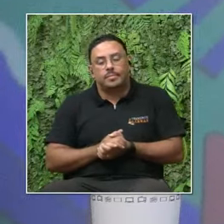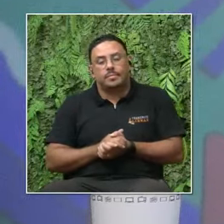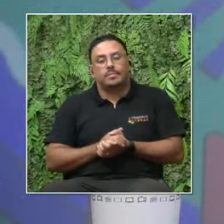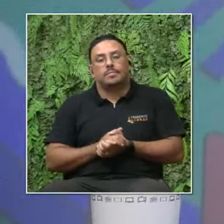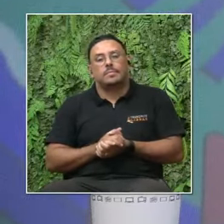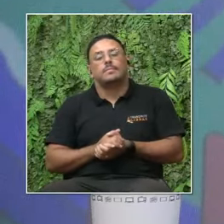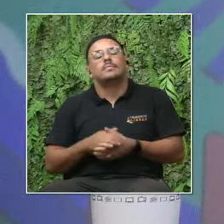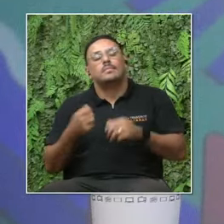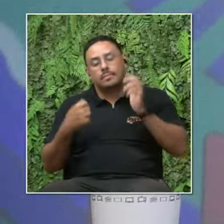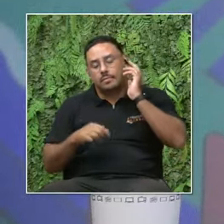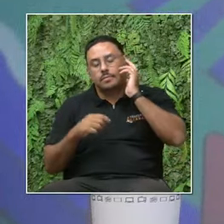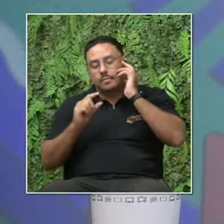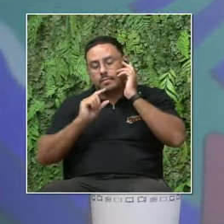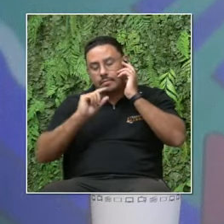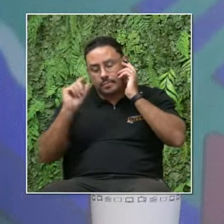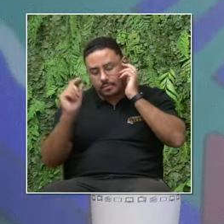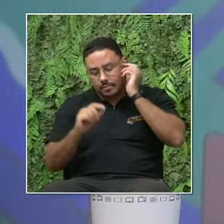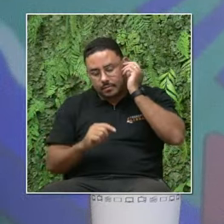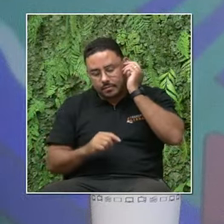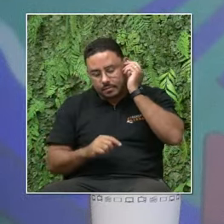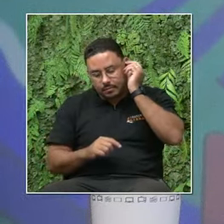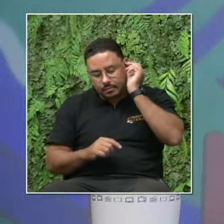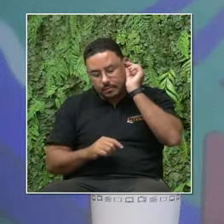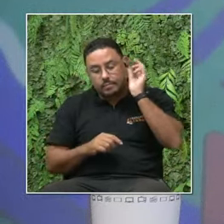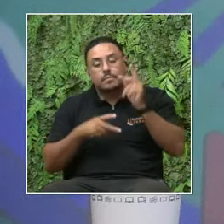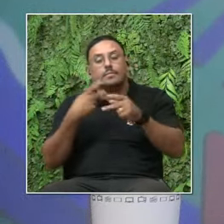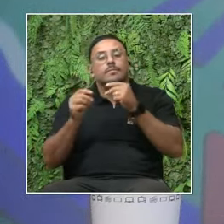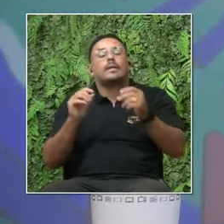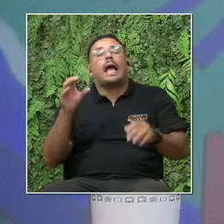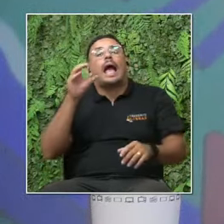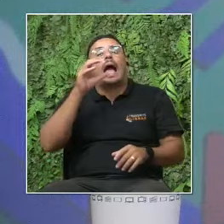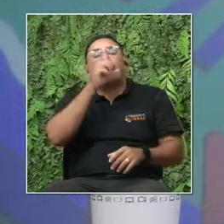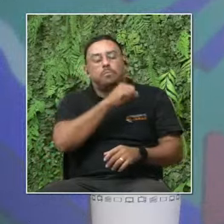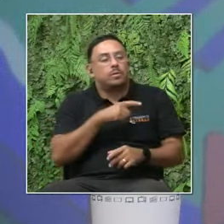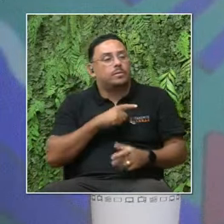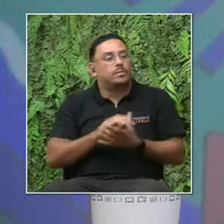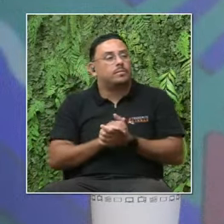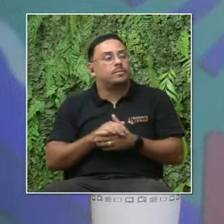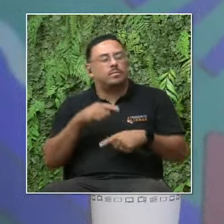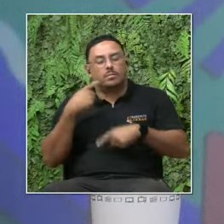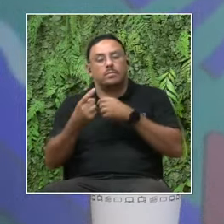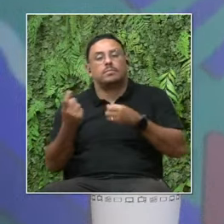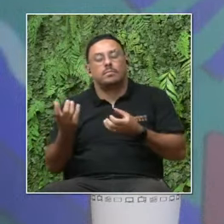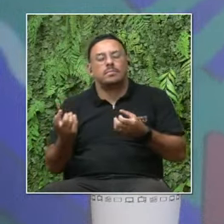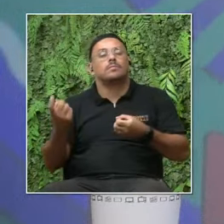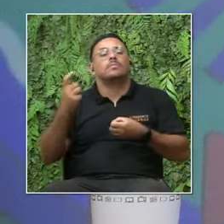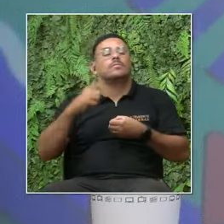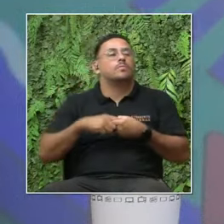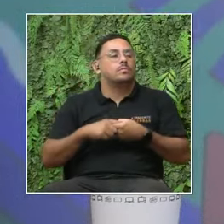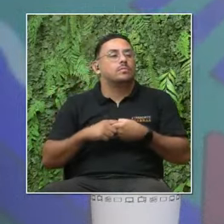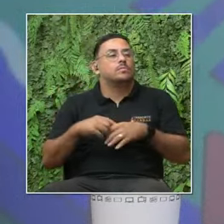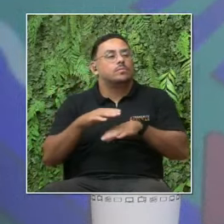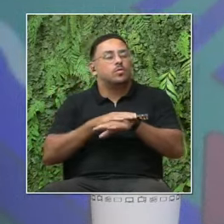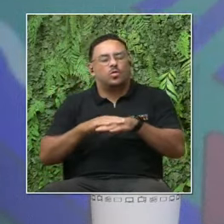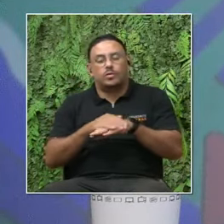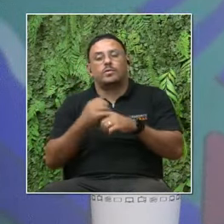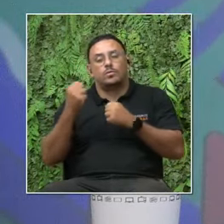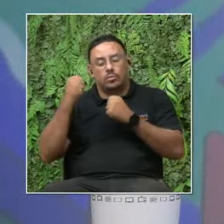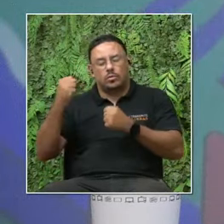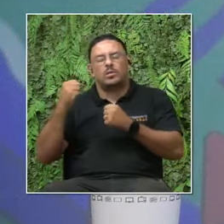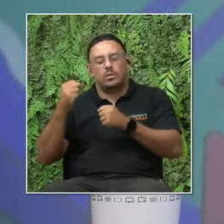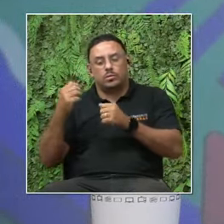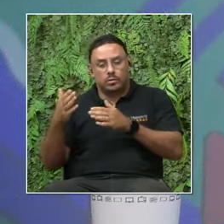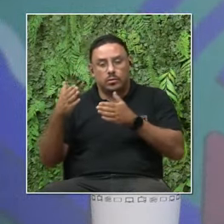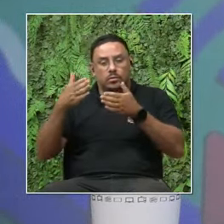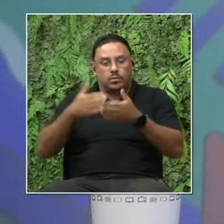delay tem que ir tem que ir embora tem que ir embora olha aqui deixa eu falar para você um recado rapidinho aqui ó daqui a pouco quero voltar para conversar com o torcedor que tá